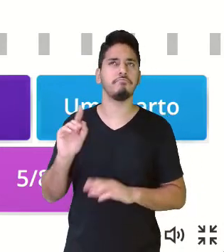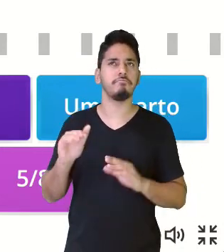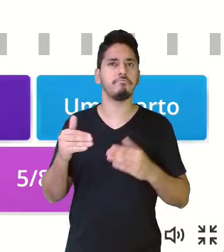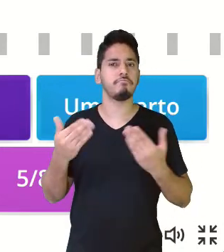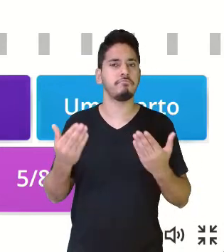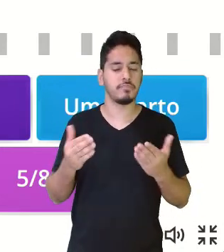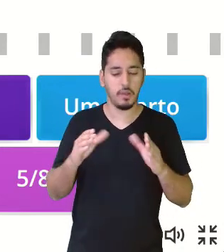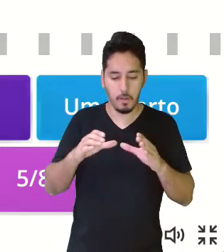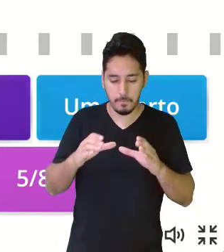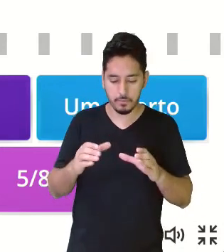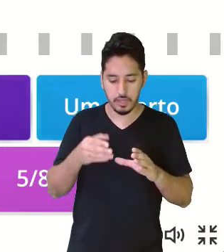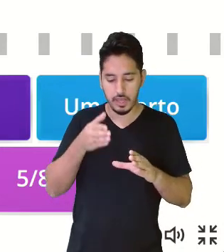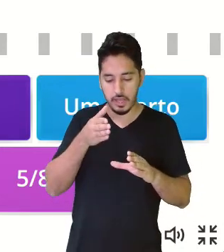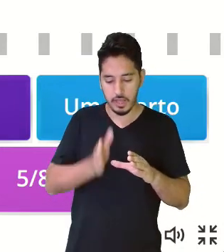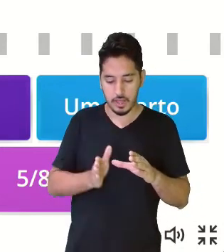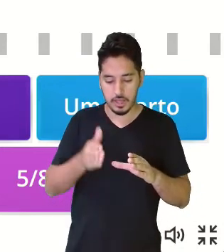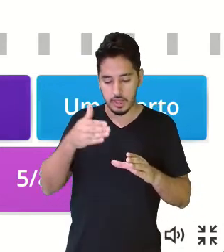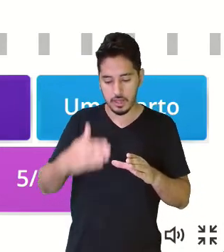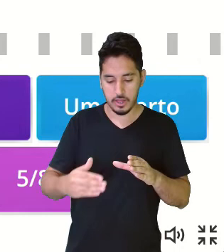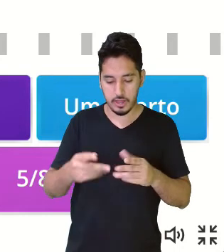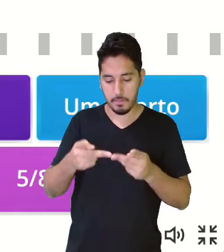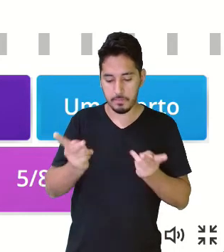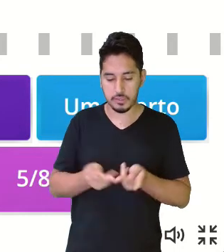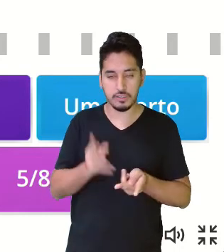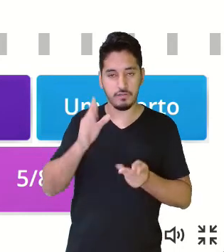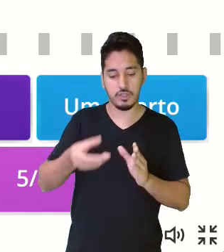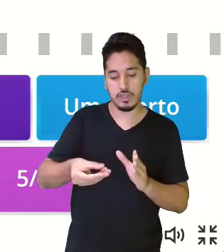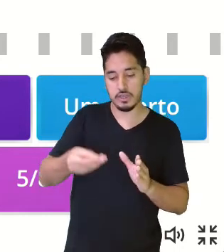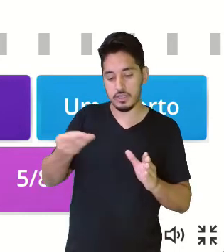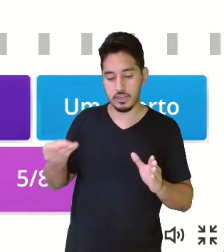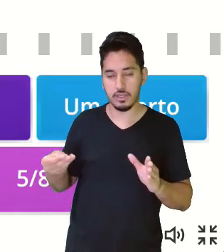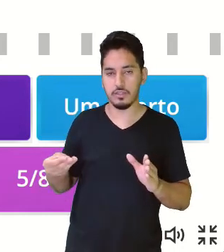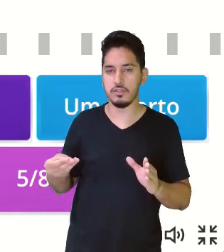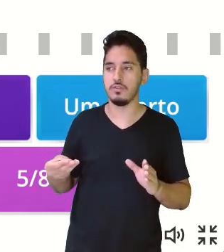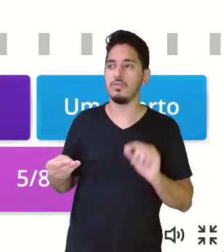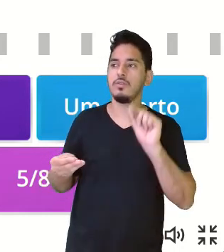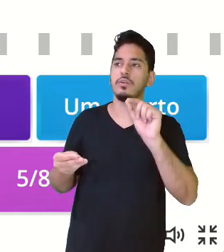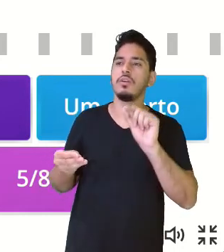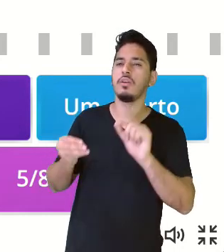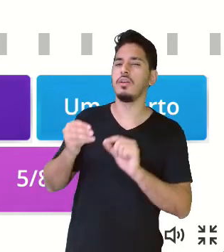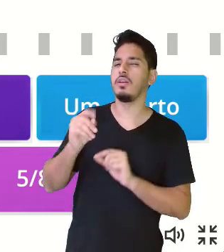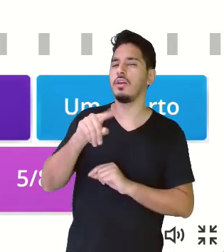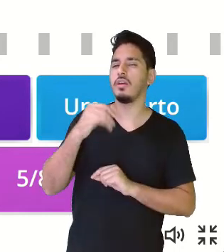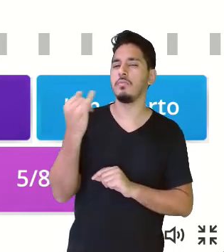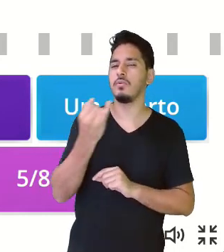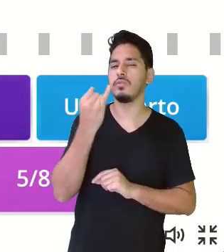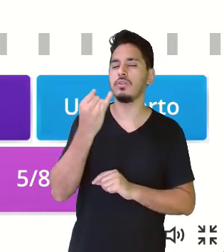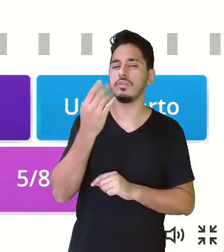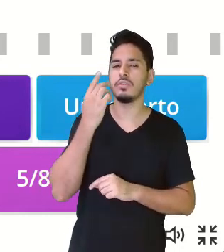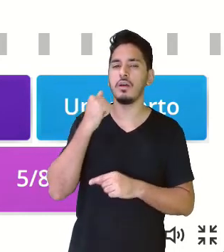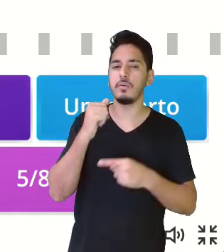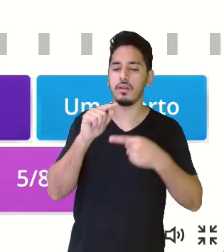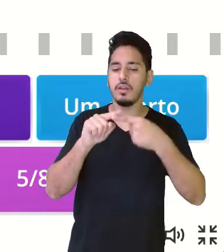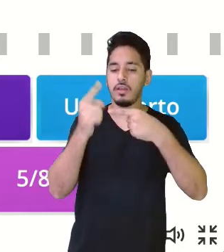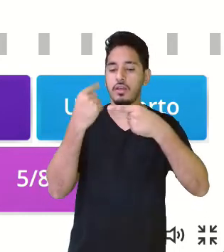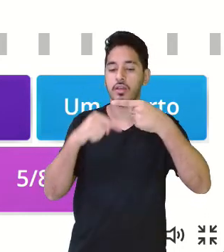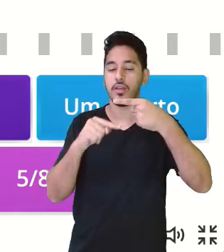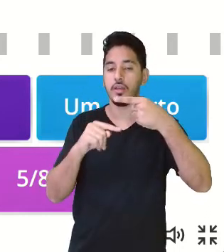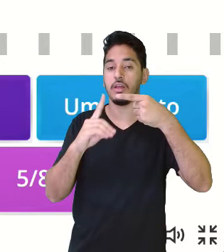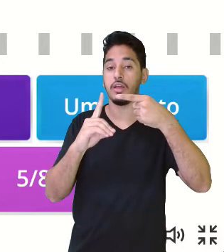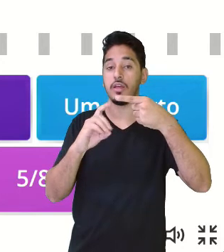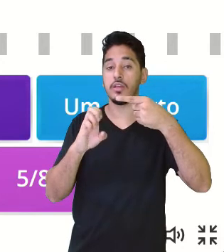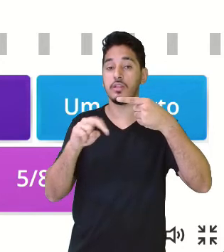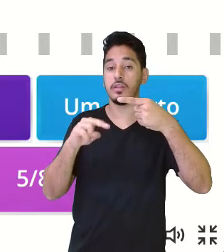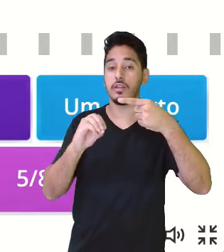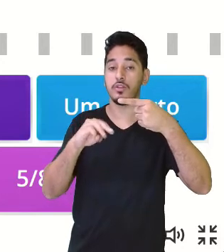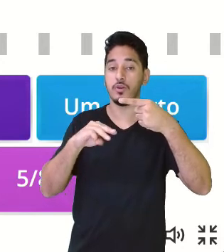da pizza já foi retirada do prato? O que é importante a gente saber primeiro? Denominador. Quantos pedaços